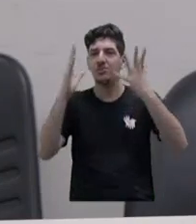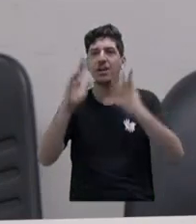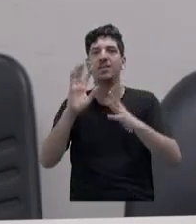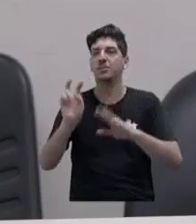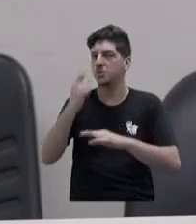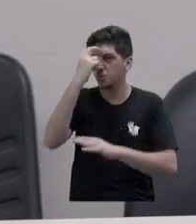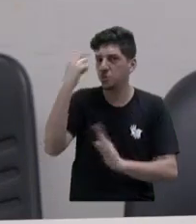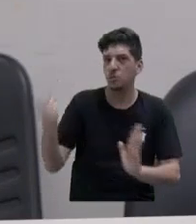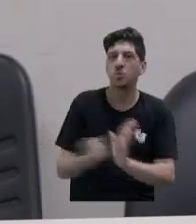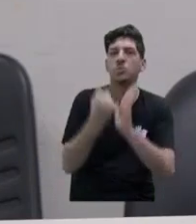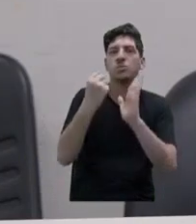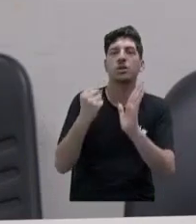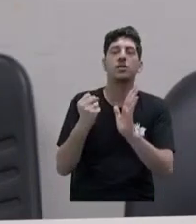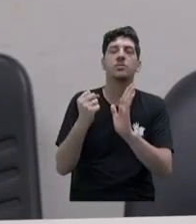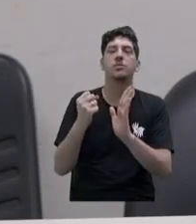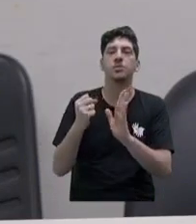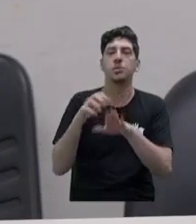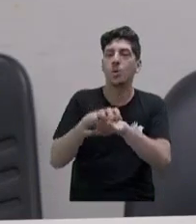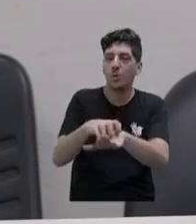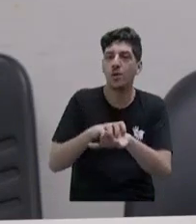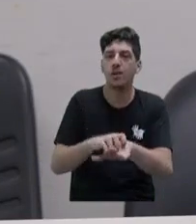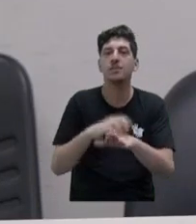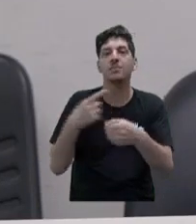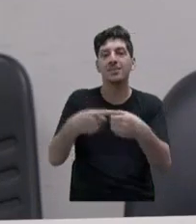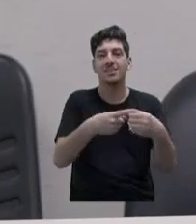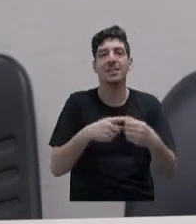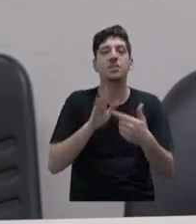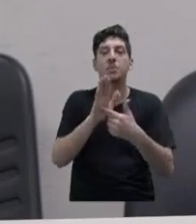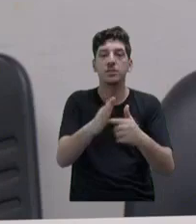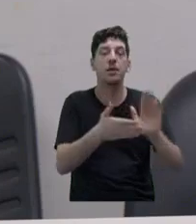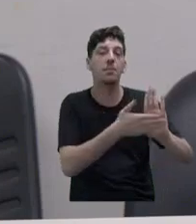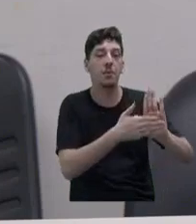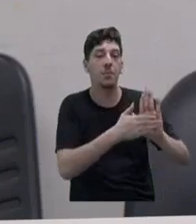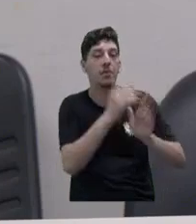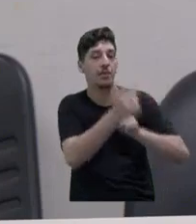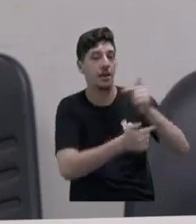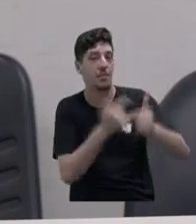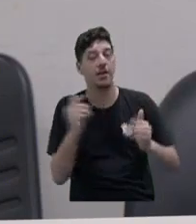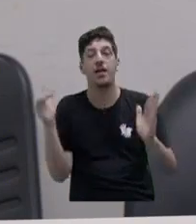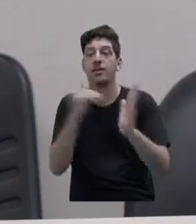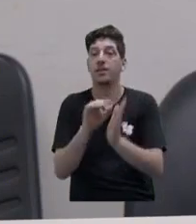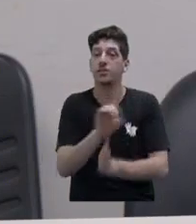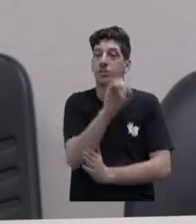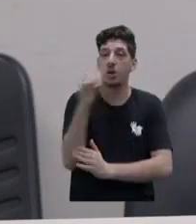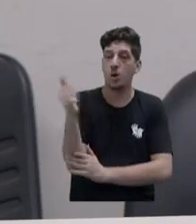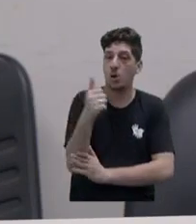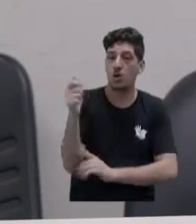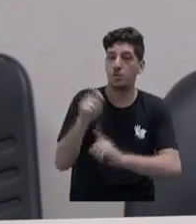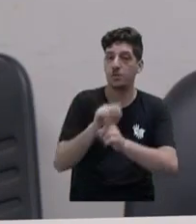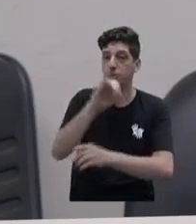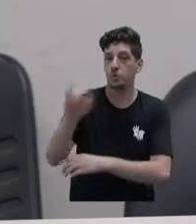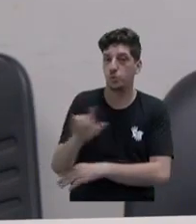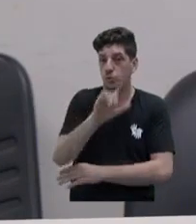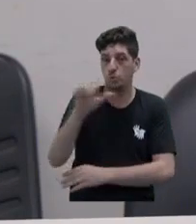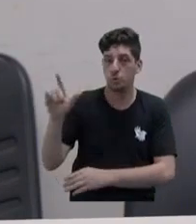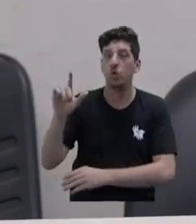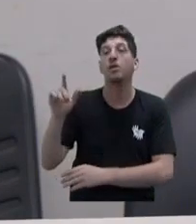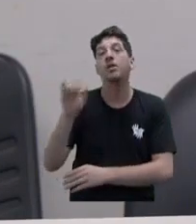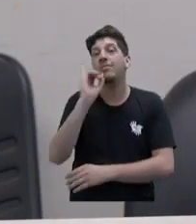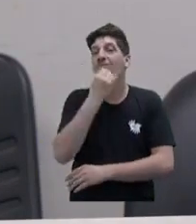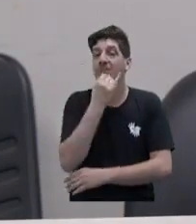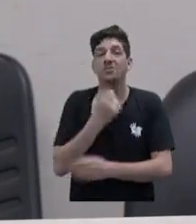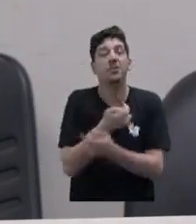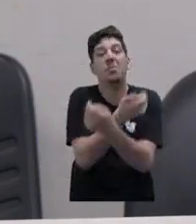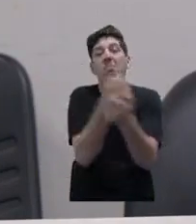municípios apresentem os seus planos de trabalho. Temos aí até o dia 11 de julho, ainda estamos com uma baixa